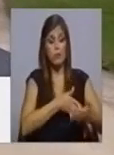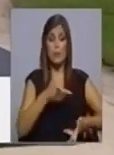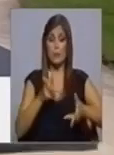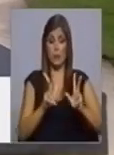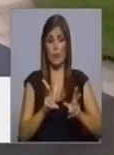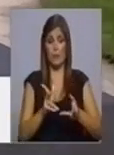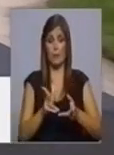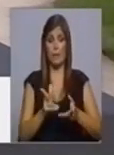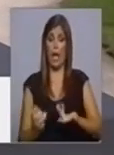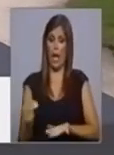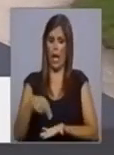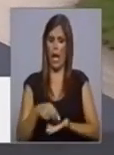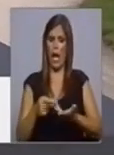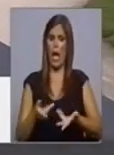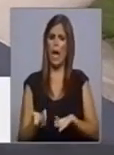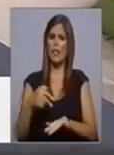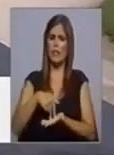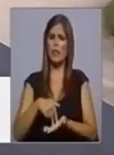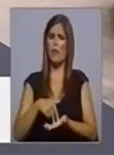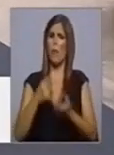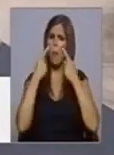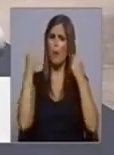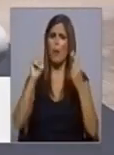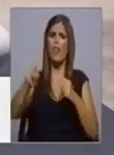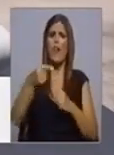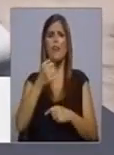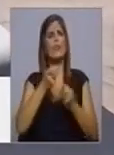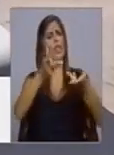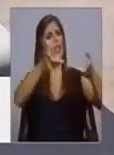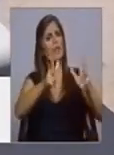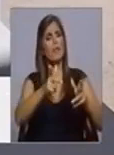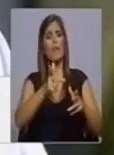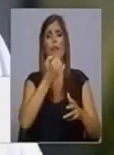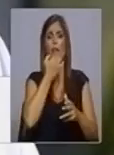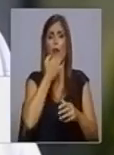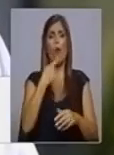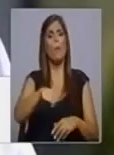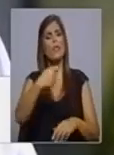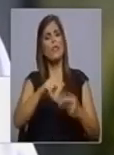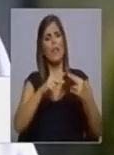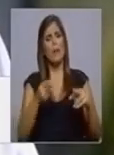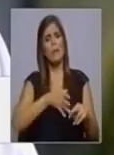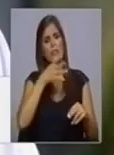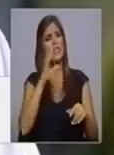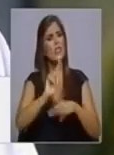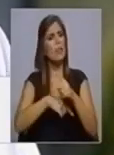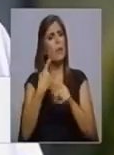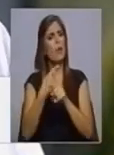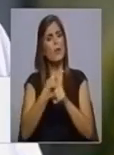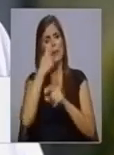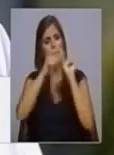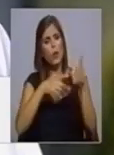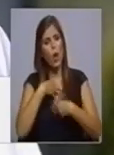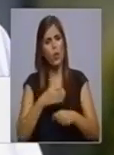intervenção pública deve ser livre. Não tem que nos agradar sempre. O Presidente da Câmara não tem que dizer sempre coisas que os cidadãos gostam, como